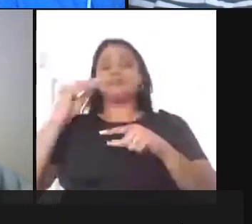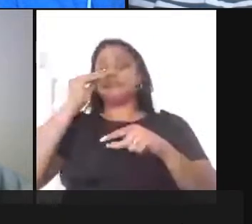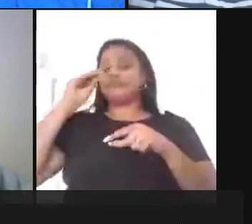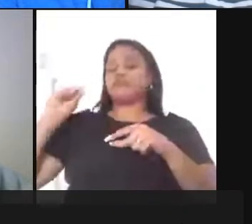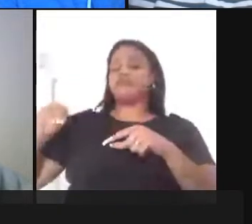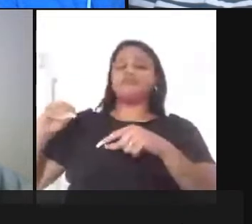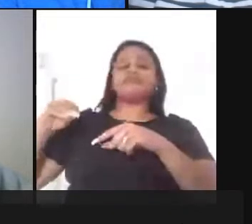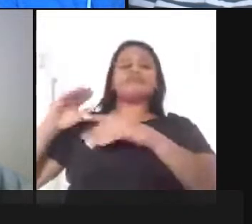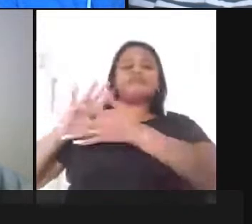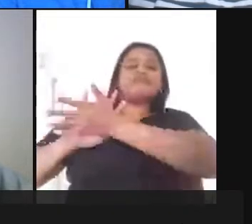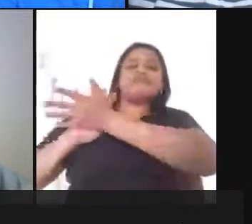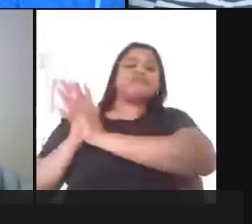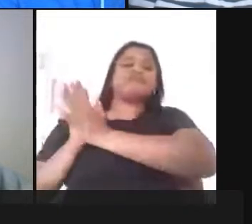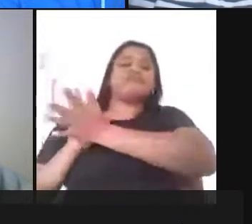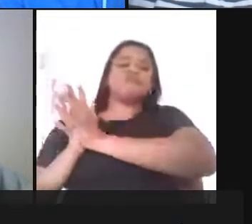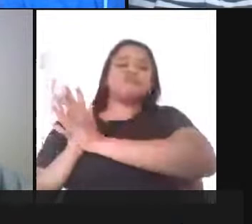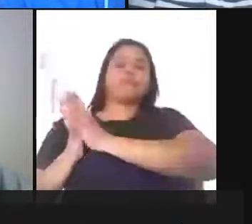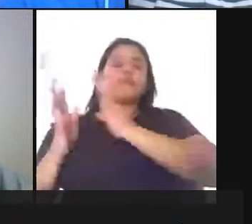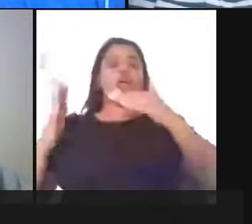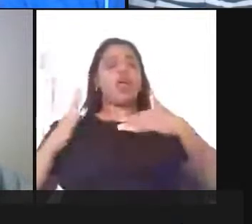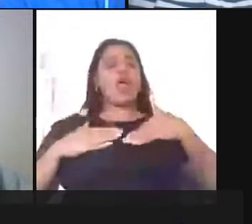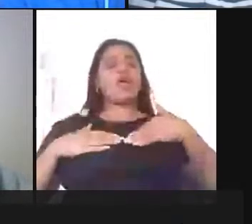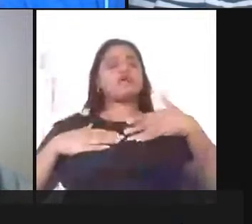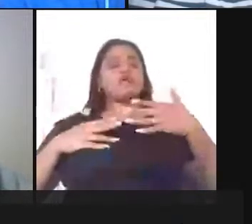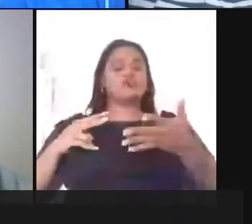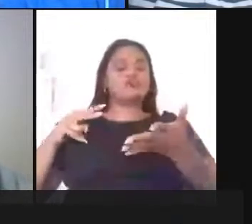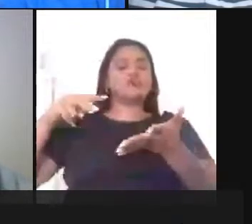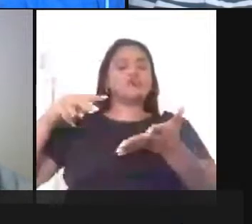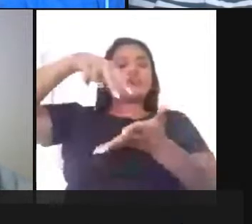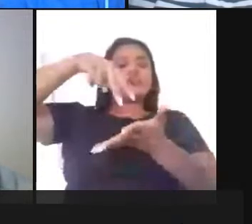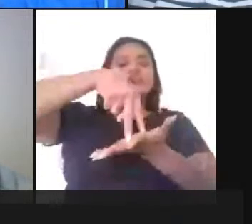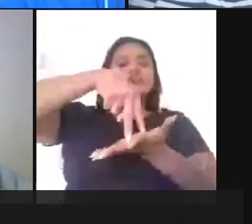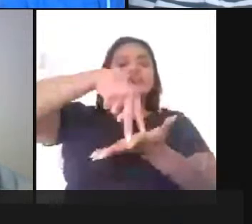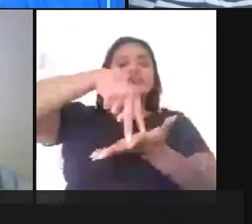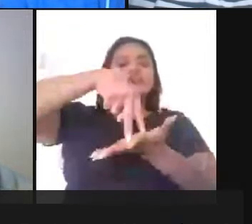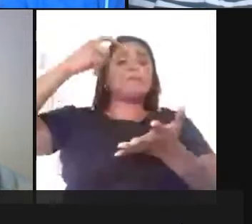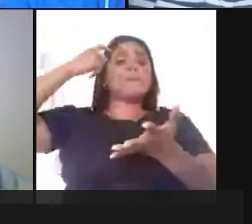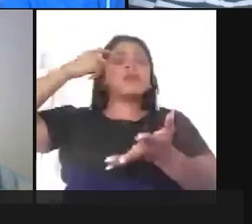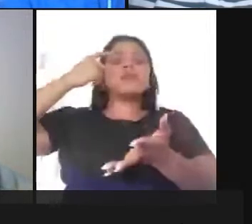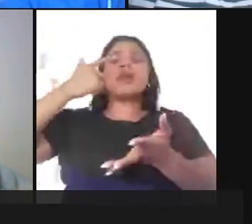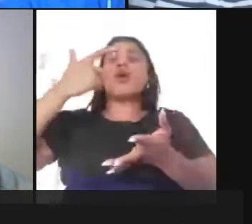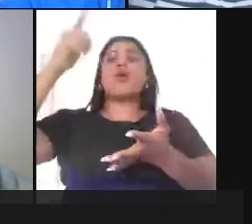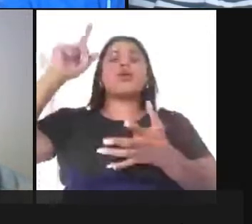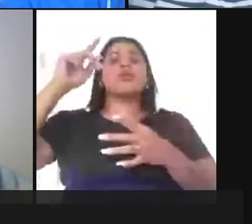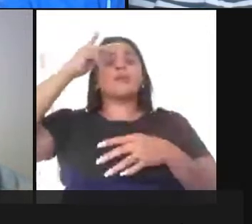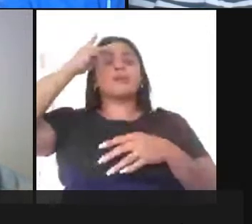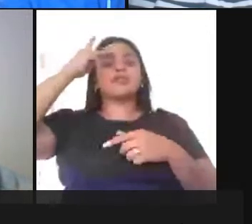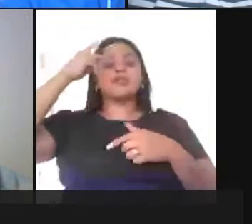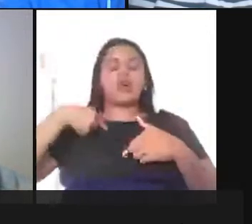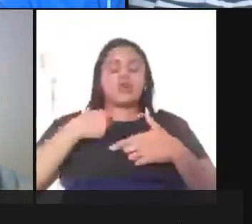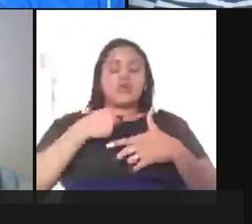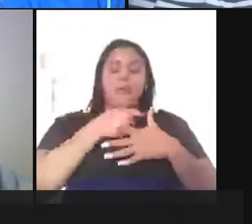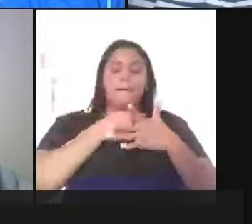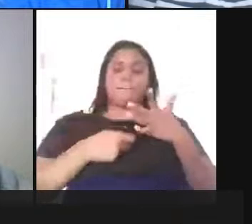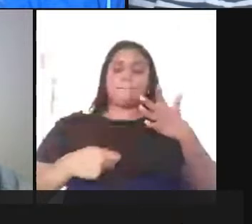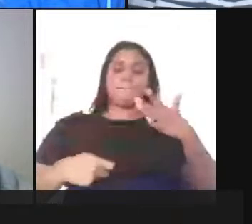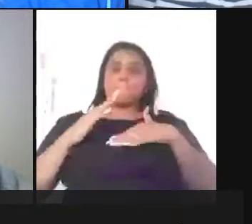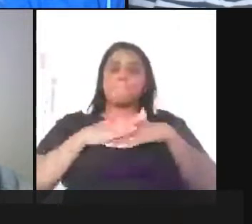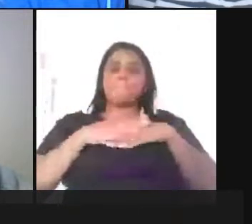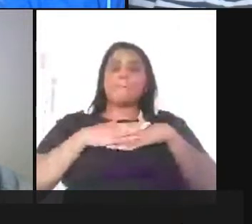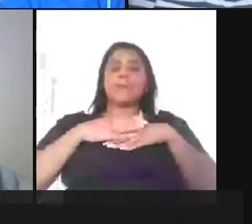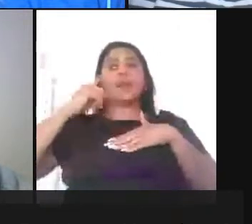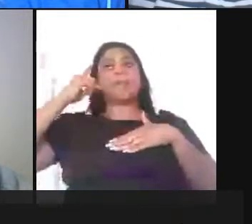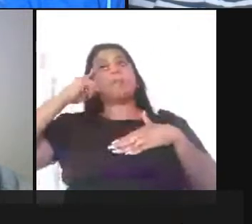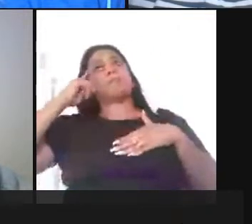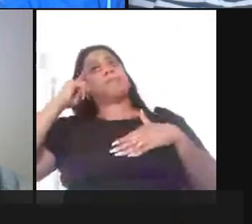outras pessoas. Quando eu escrevo muito para mim. Eu escrevo a pensar nessa outra mulher, né? Há